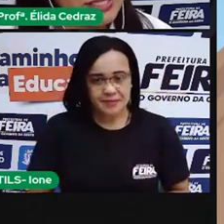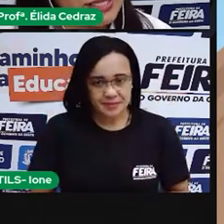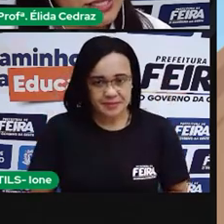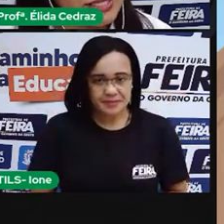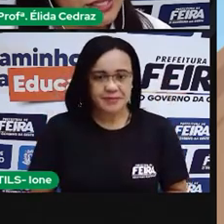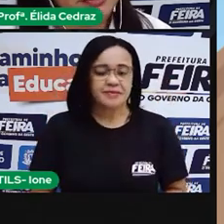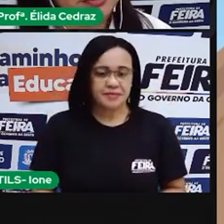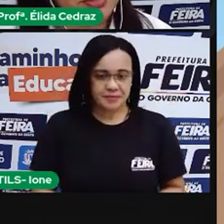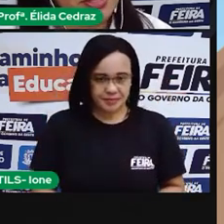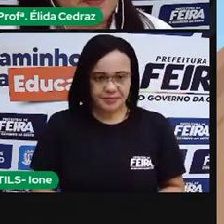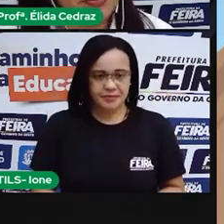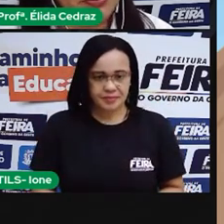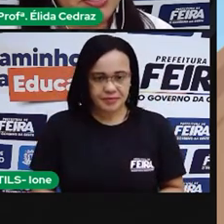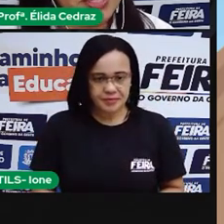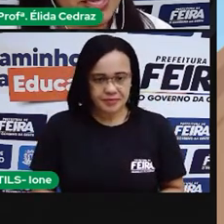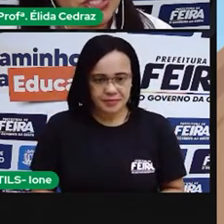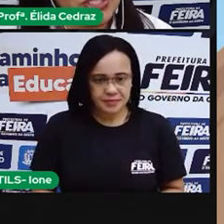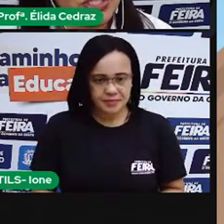asinha,